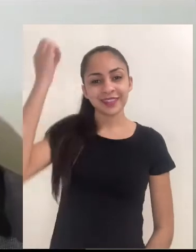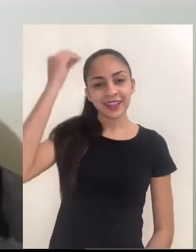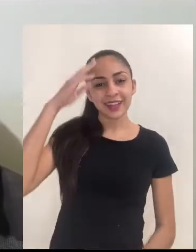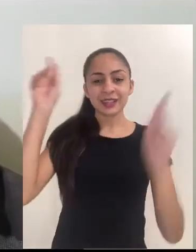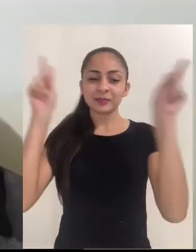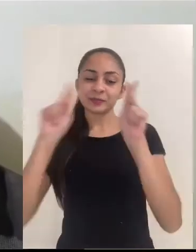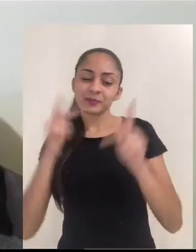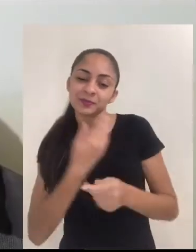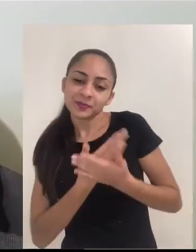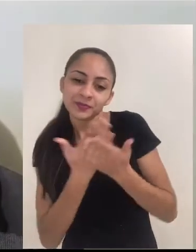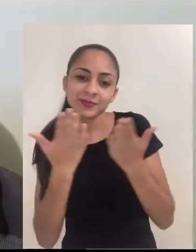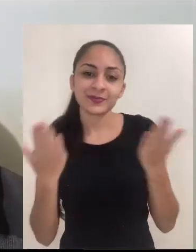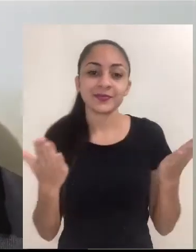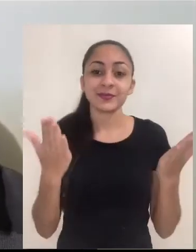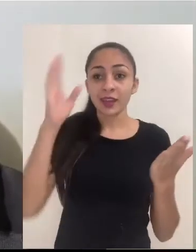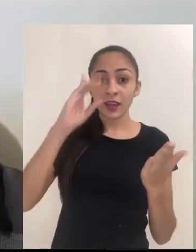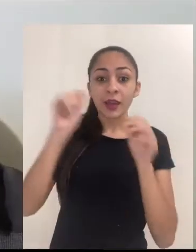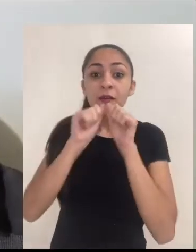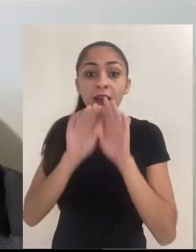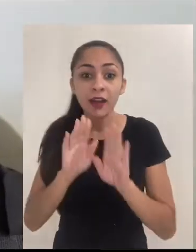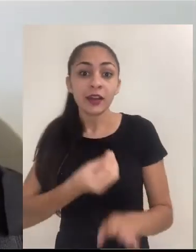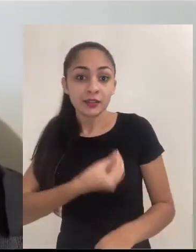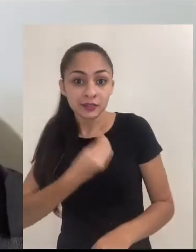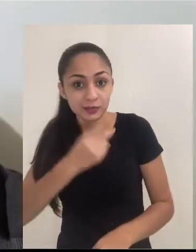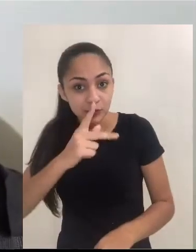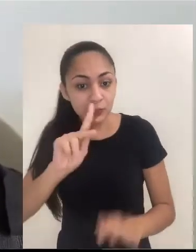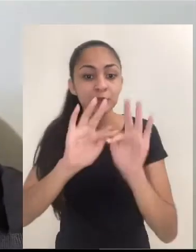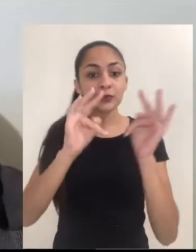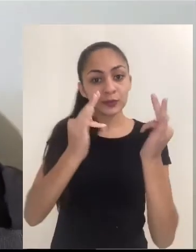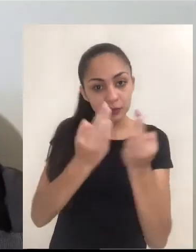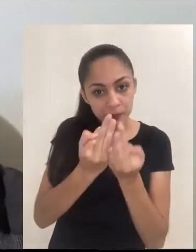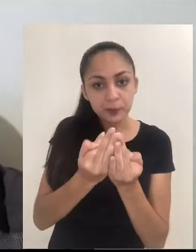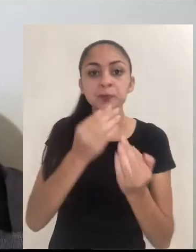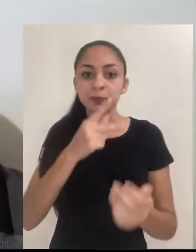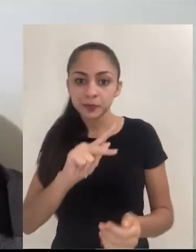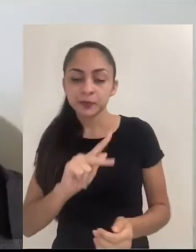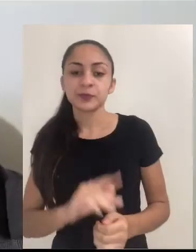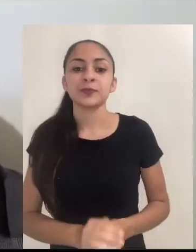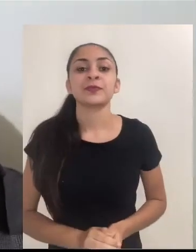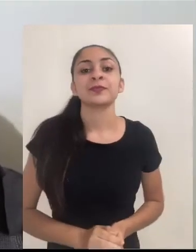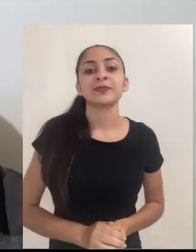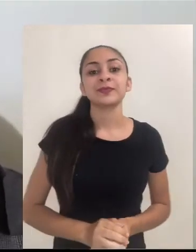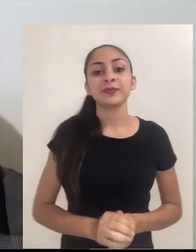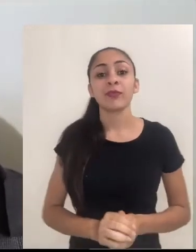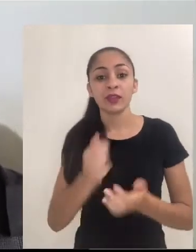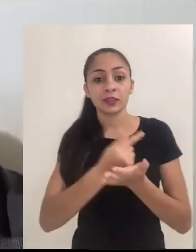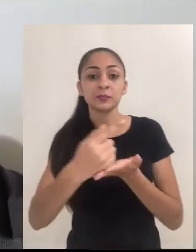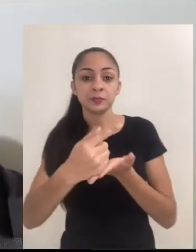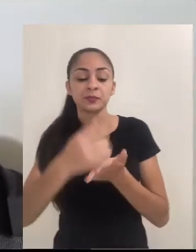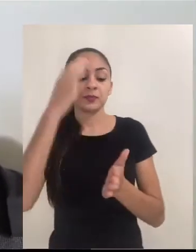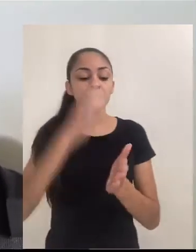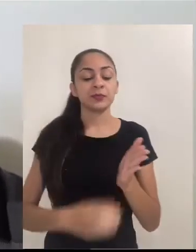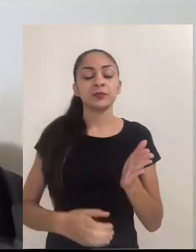Graça e paz, amados do Senhor. Deus abençoe você, a sua casa, a sua vida. E vamos para mais uma devocional, desta vez lá em